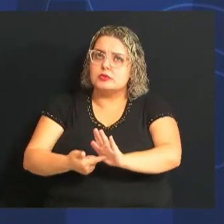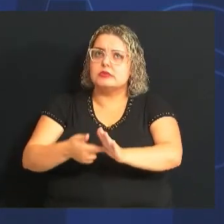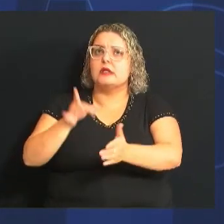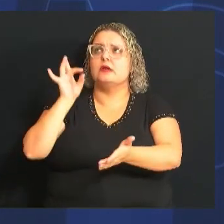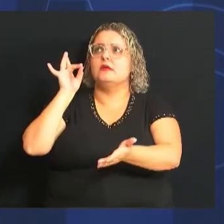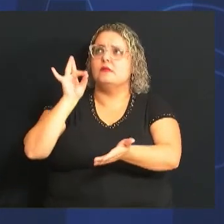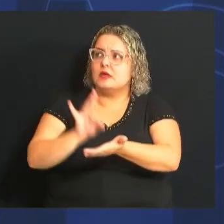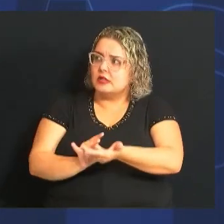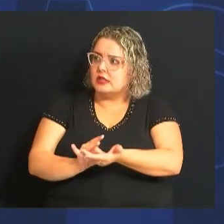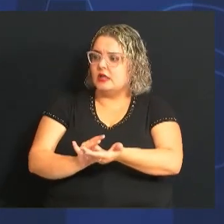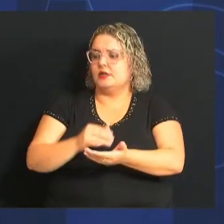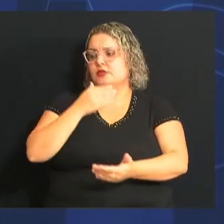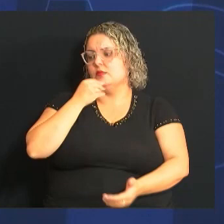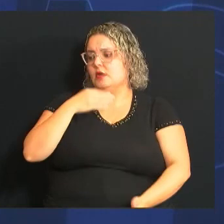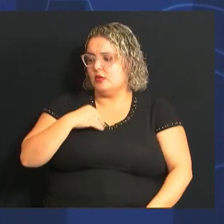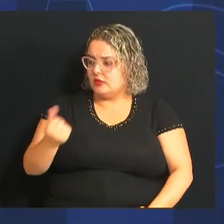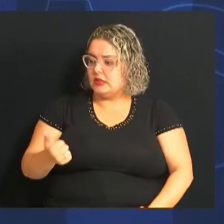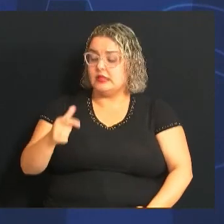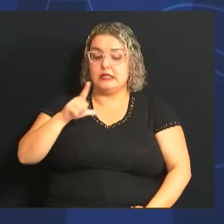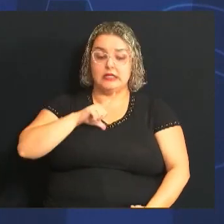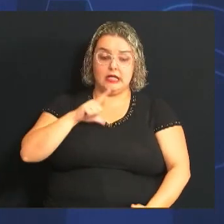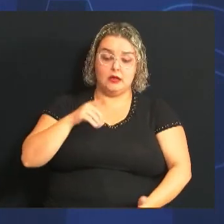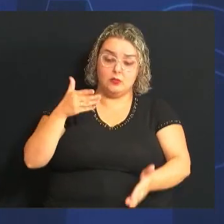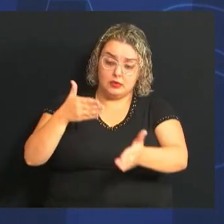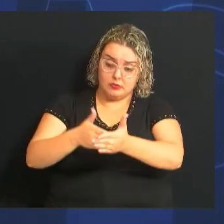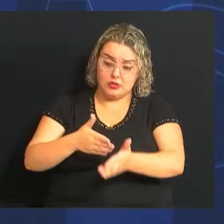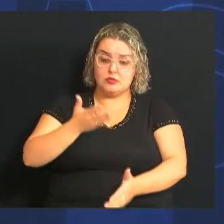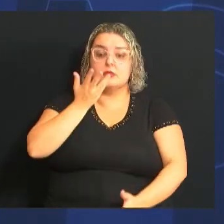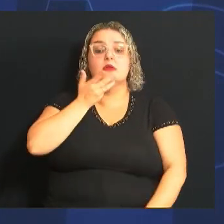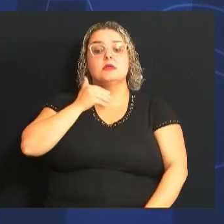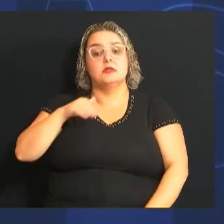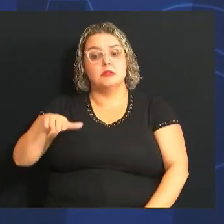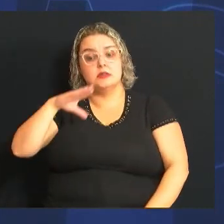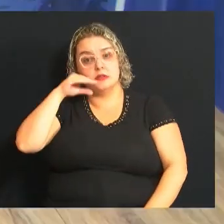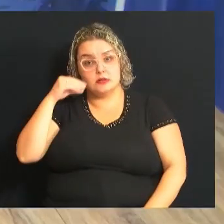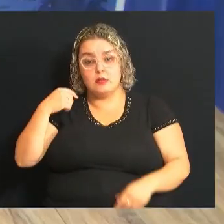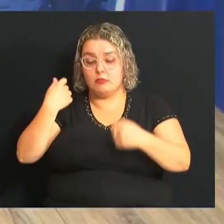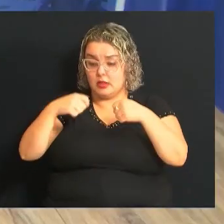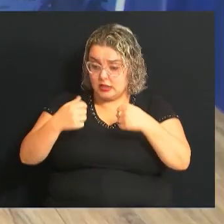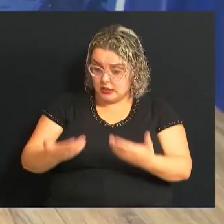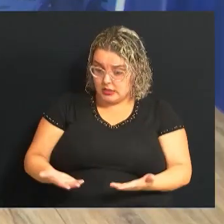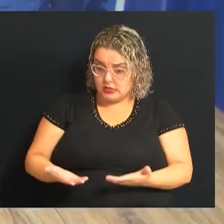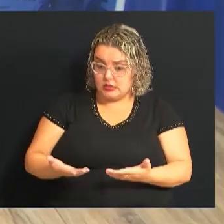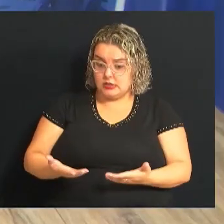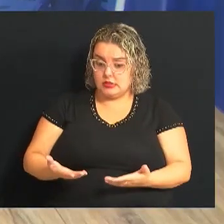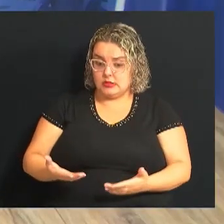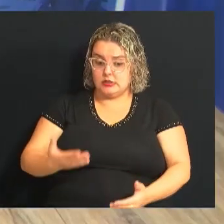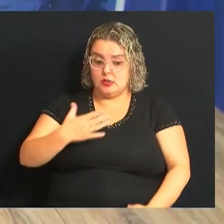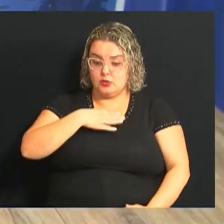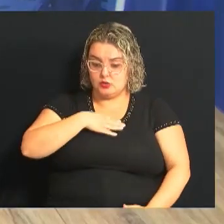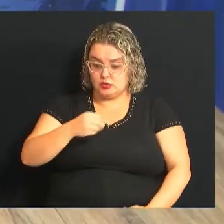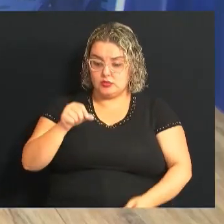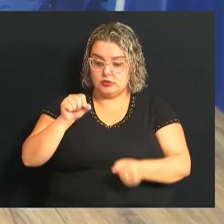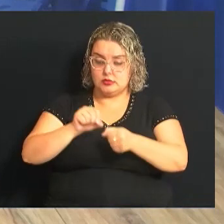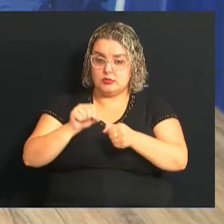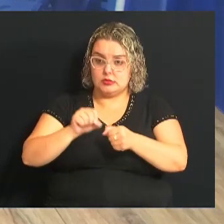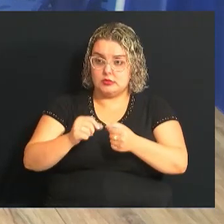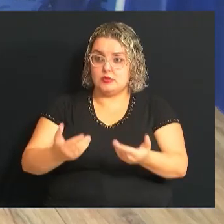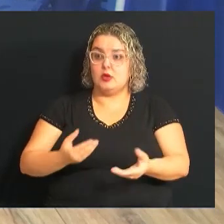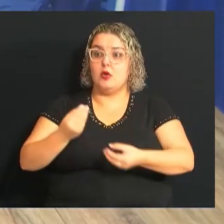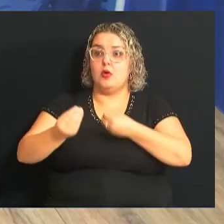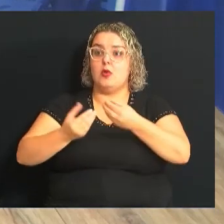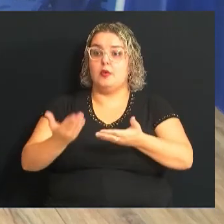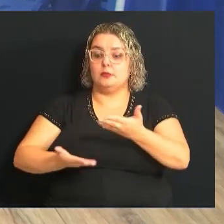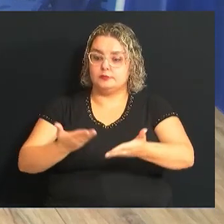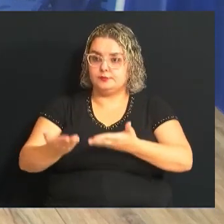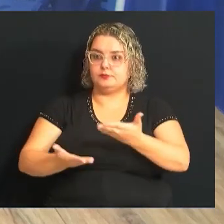desta informação para as crianças e adolescentes? Isso precisa partir dos filhos? Como que lida quando